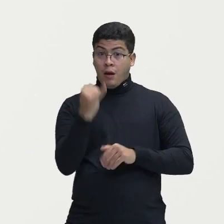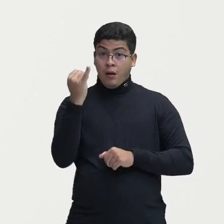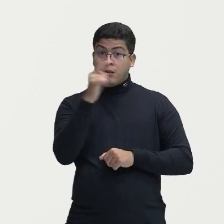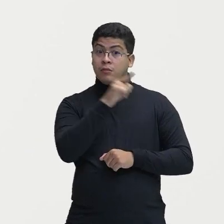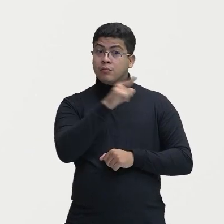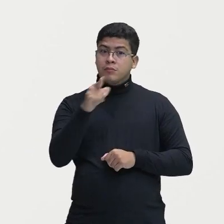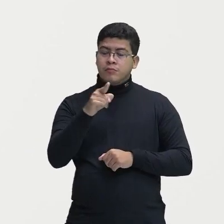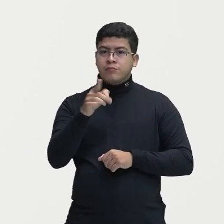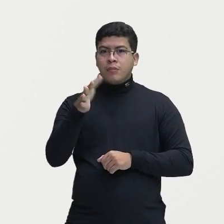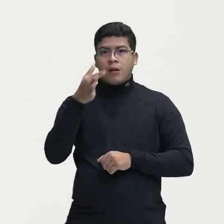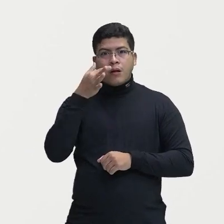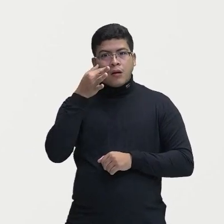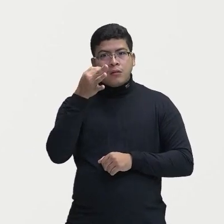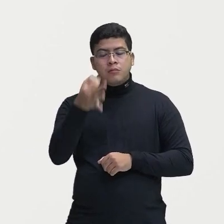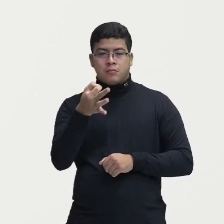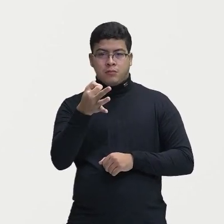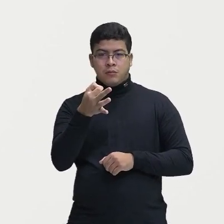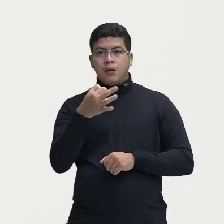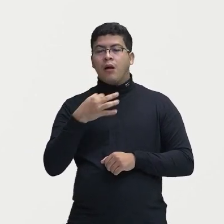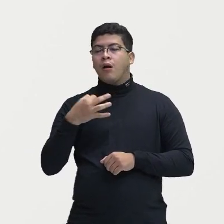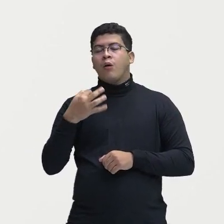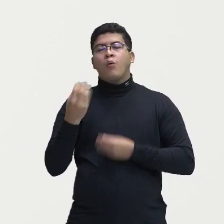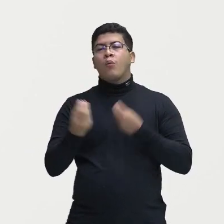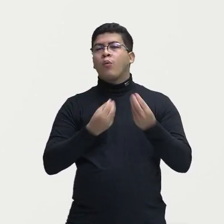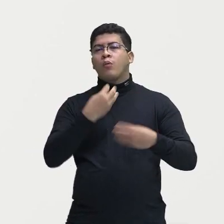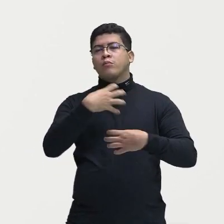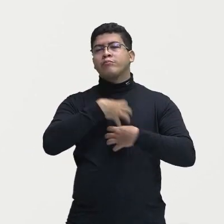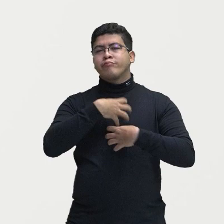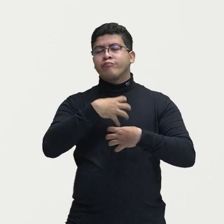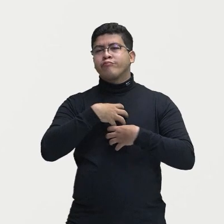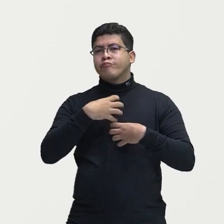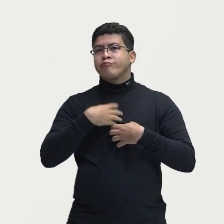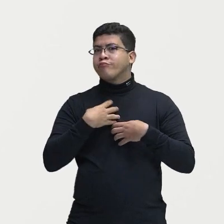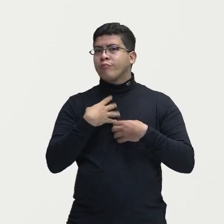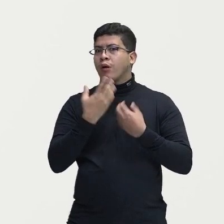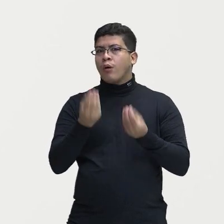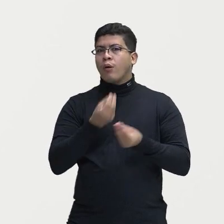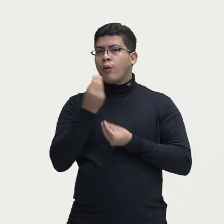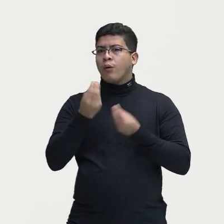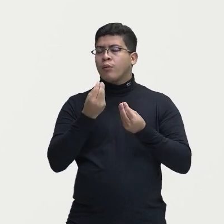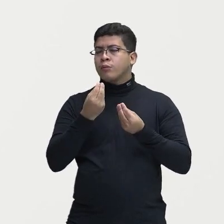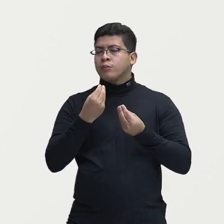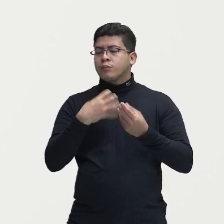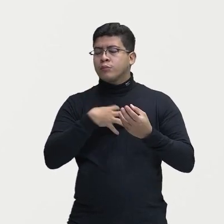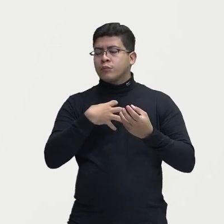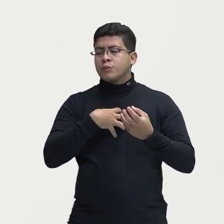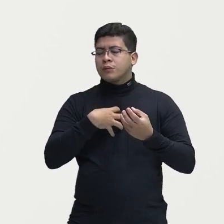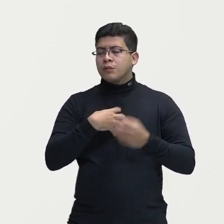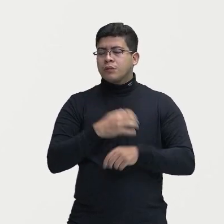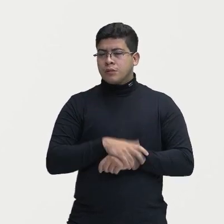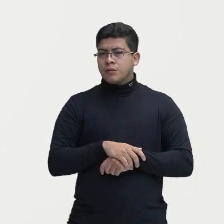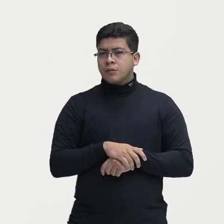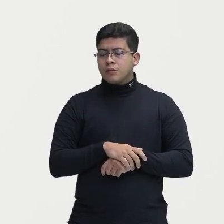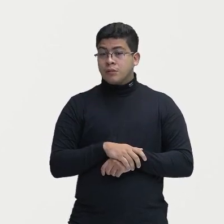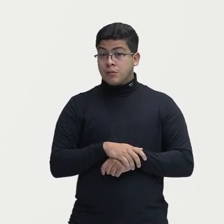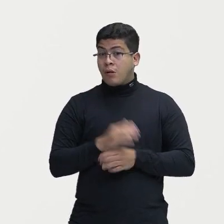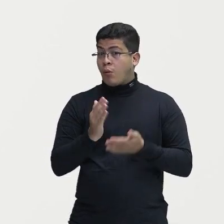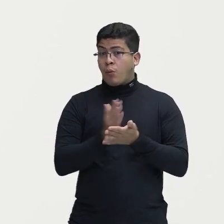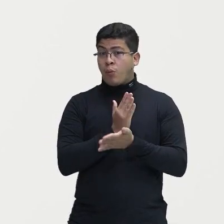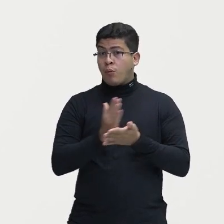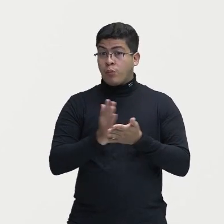ter atenção aos sinais e sintomas apresentados pela pessoa e ir ao médico para que